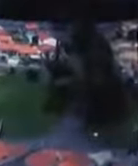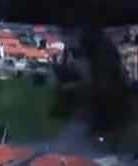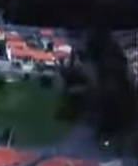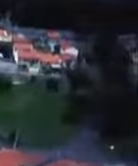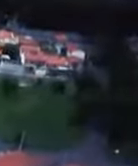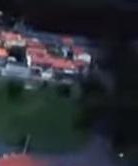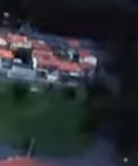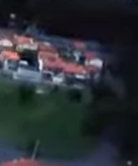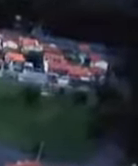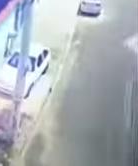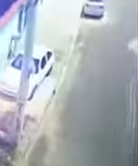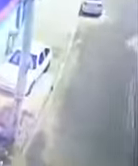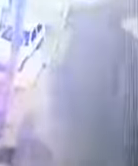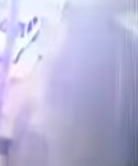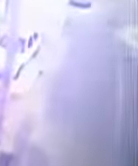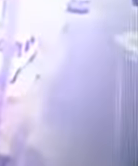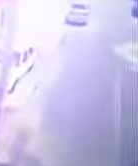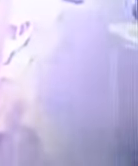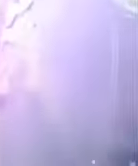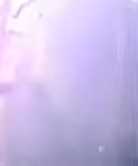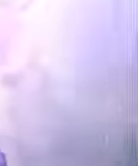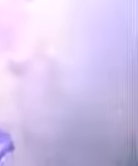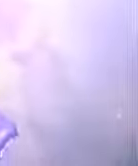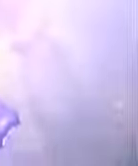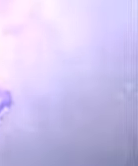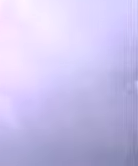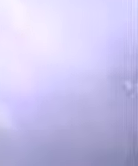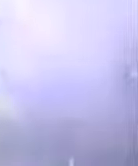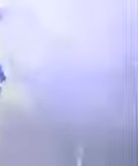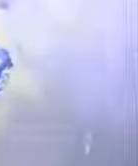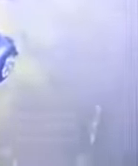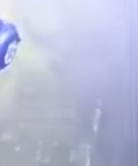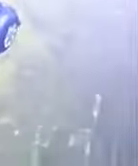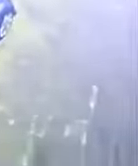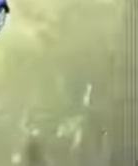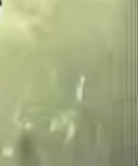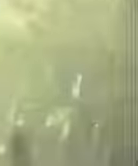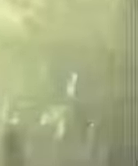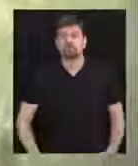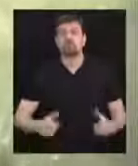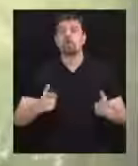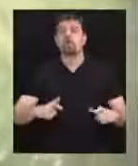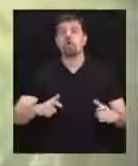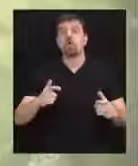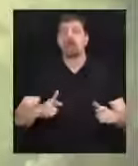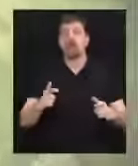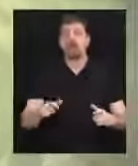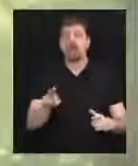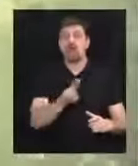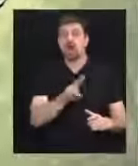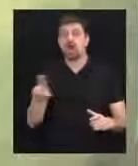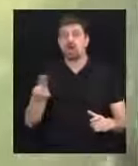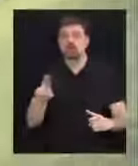Moscou, Quebrada Louca é o Inferninho, mas hoje o nome é Gênesis, tá ligado? Agora aqui onde eu tô, tio, aqui